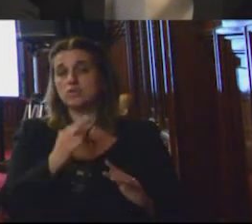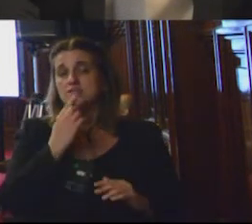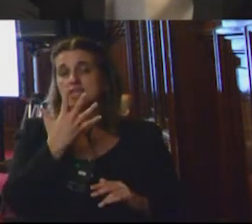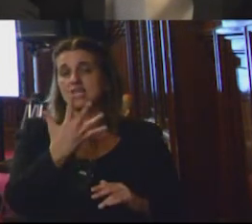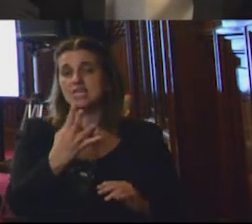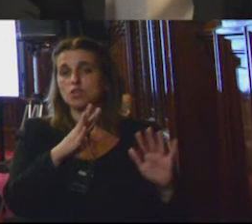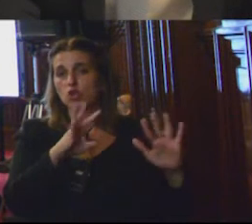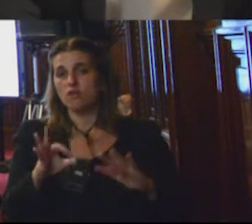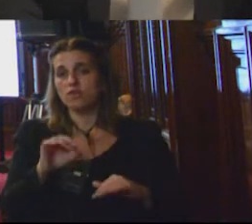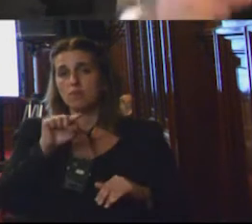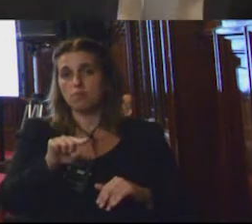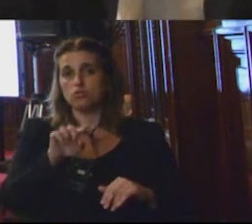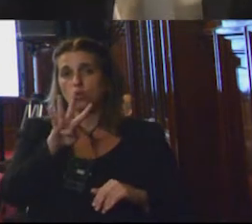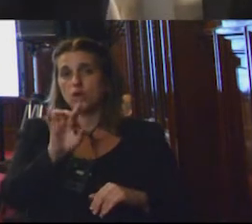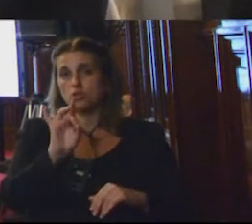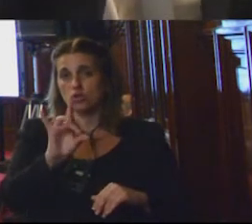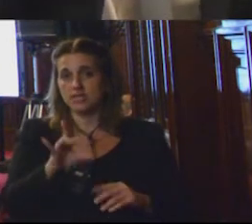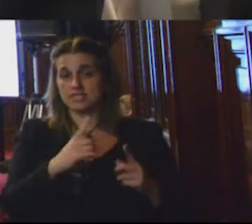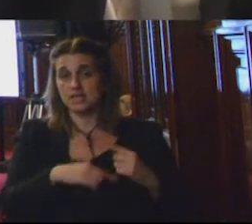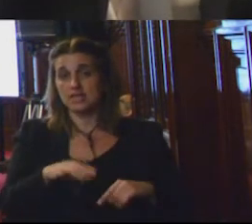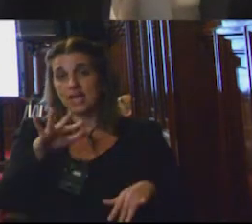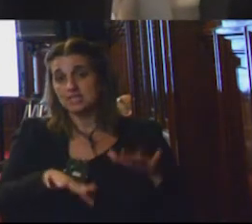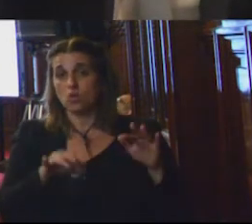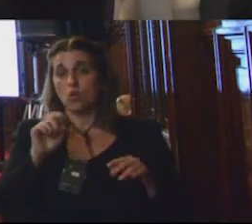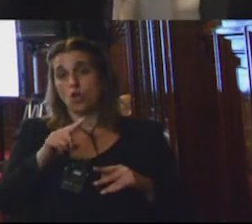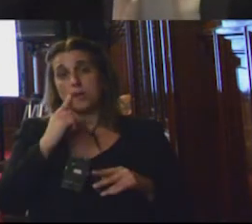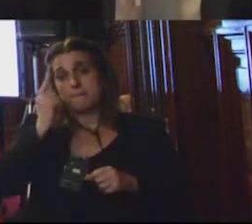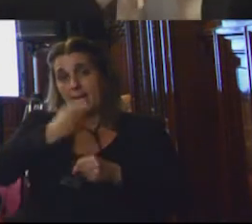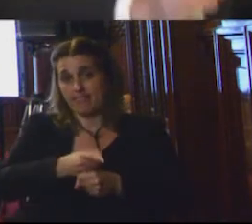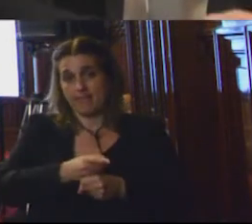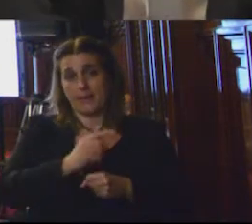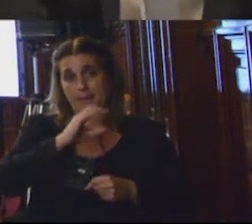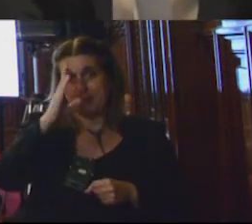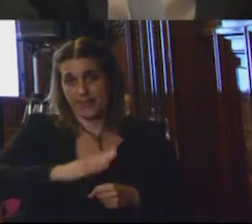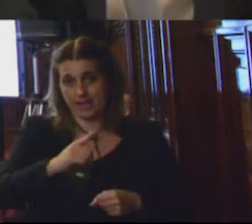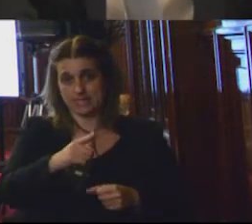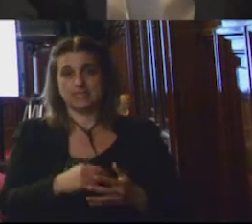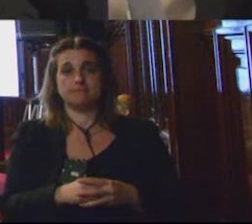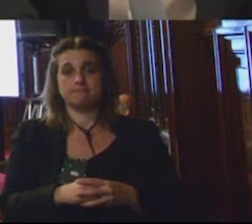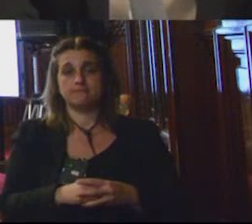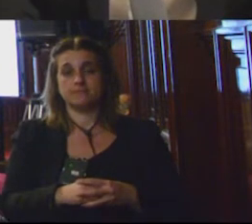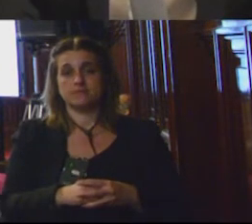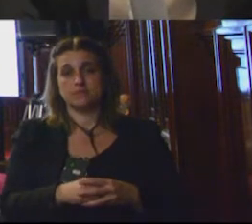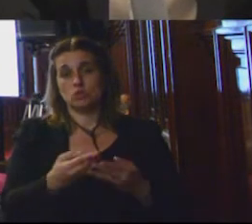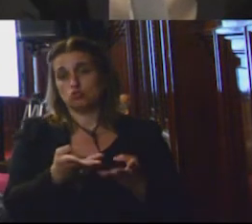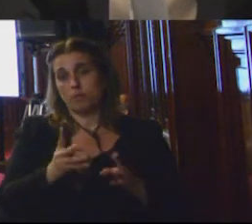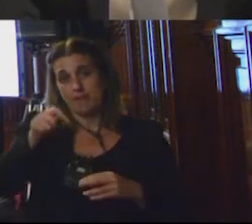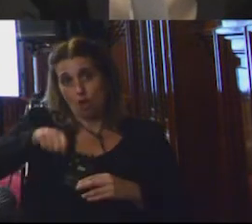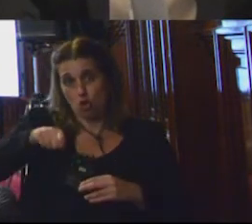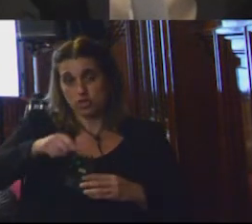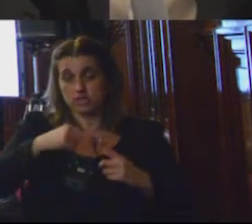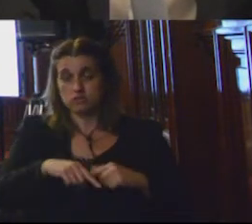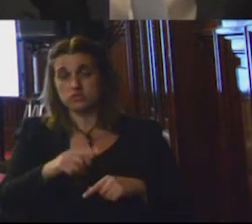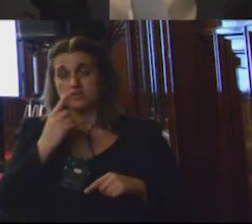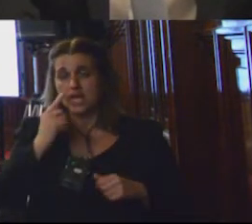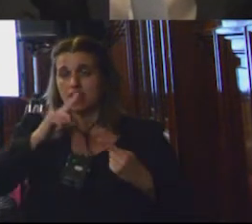590.415. Segundo a Suprema Corte do Brasil, diversamente do direito individual do trabalho, na negociação